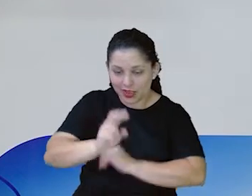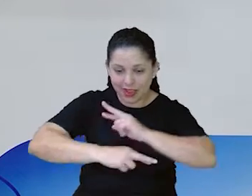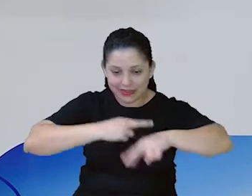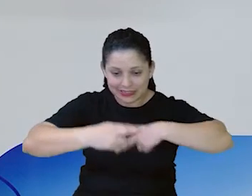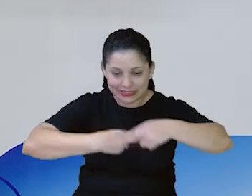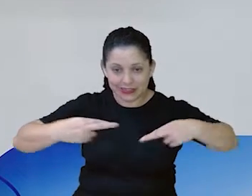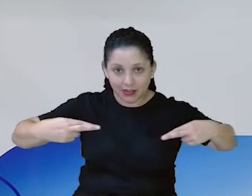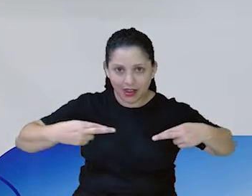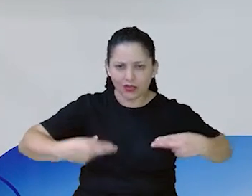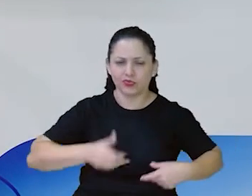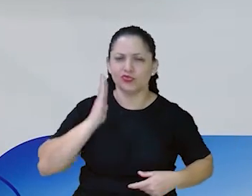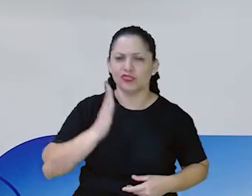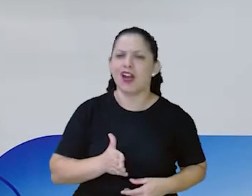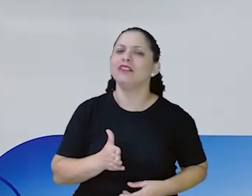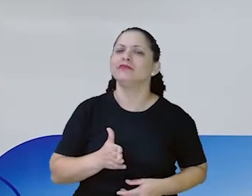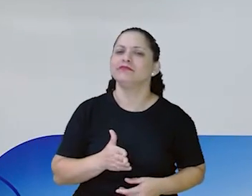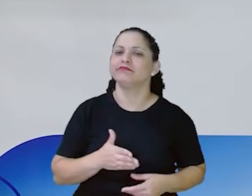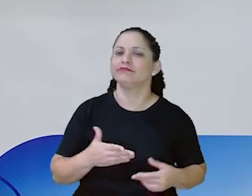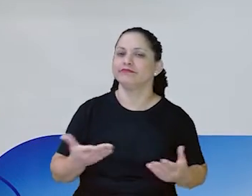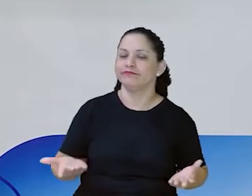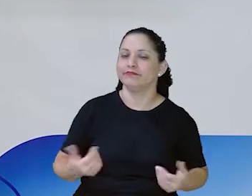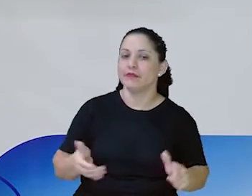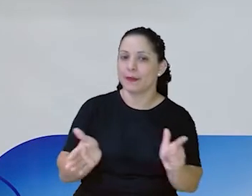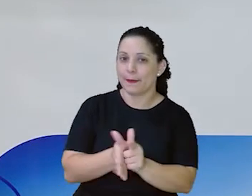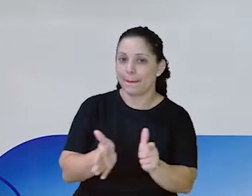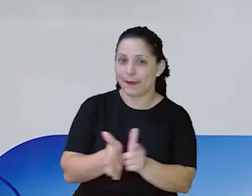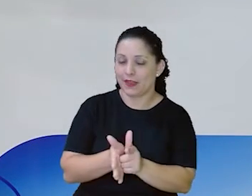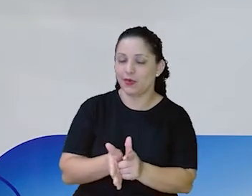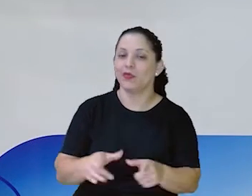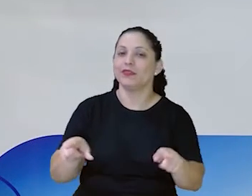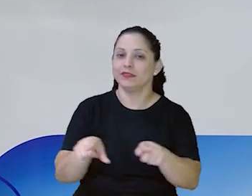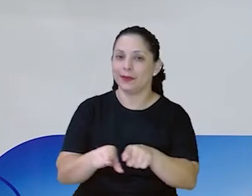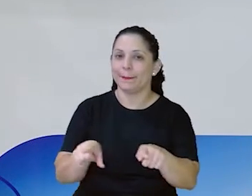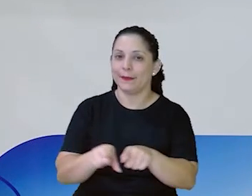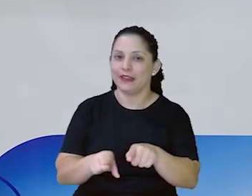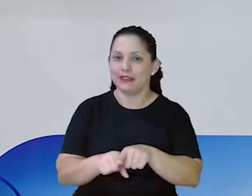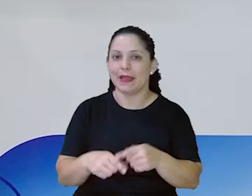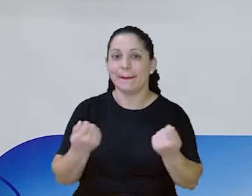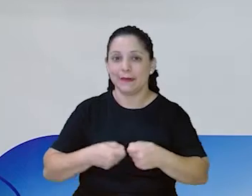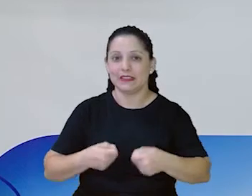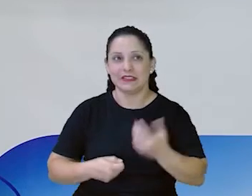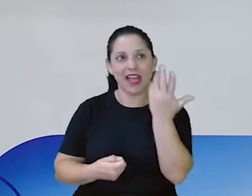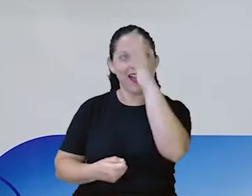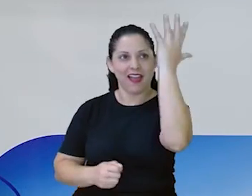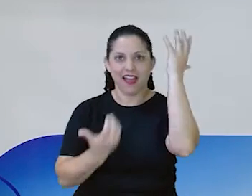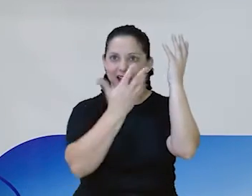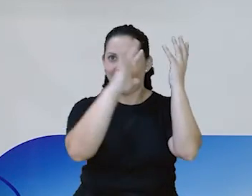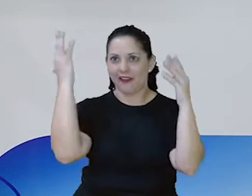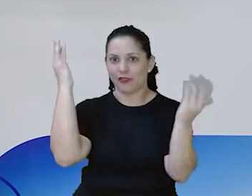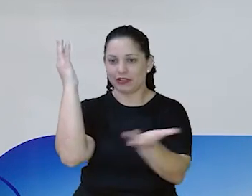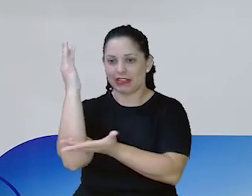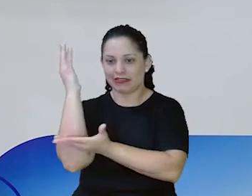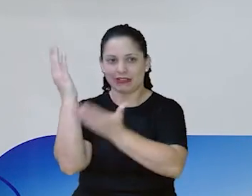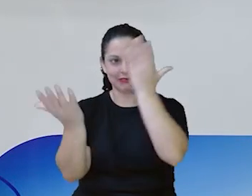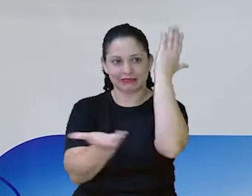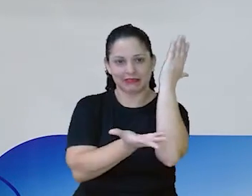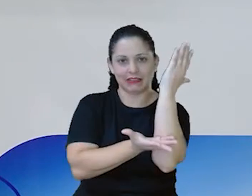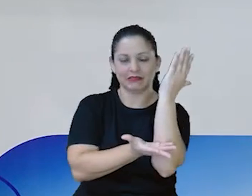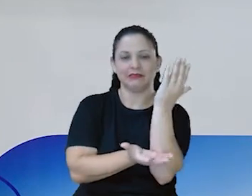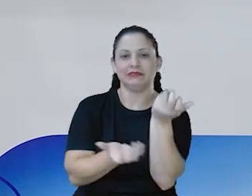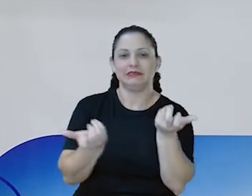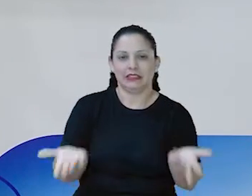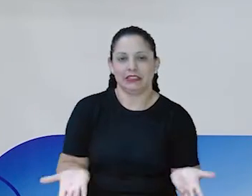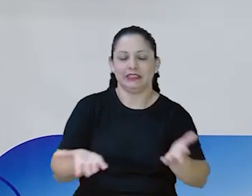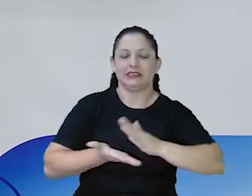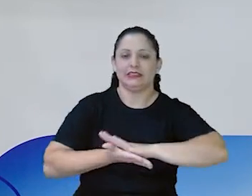foi reaproveitado? Porque a gente sabe que o papel também a gente vai estar extraindo árvores para construir, para produzir. Então tudo precisa